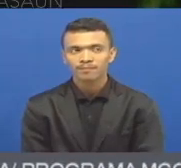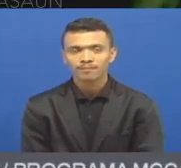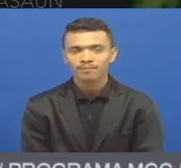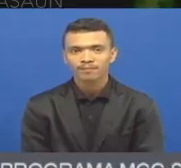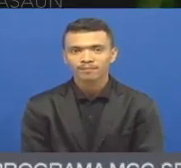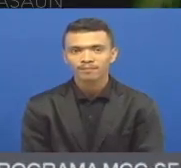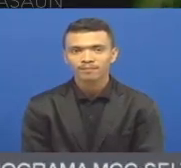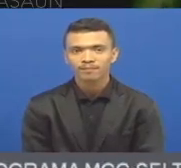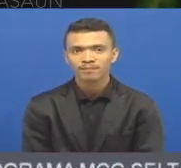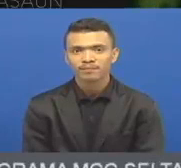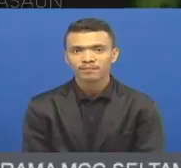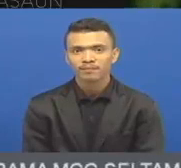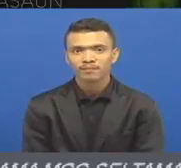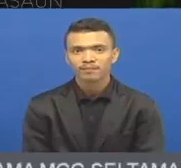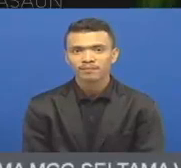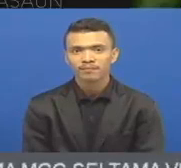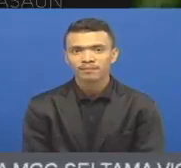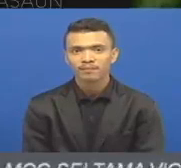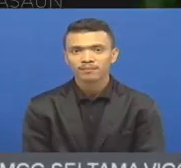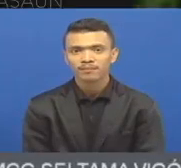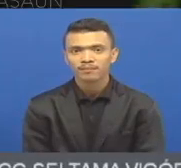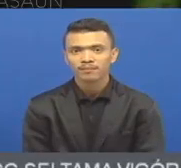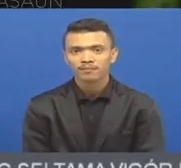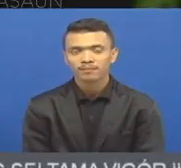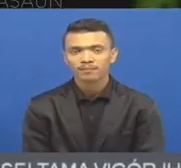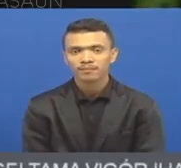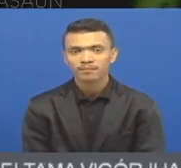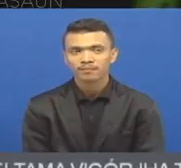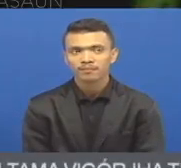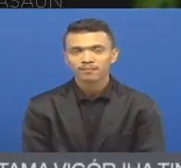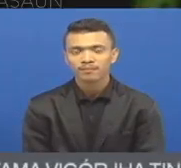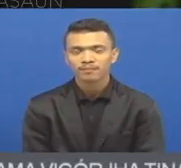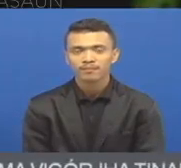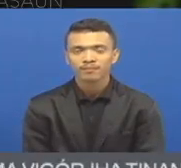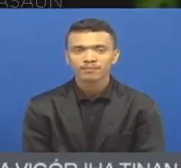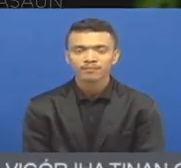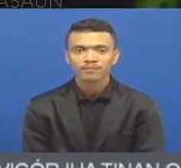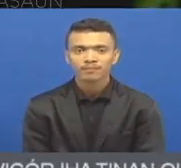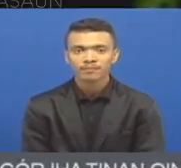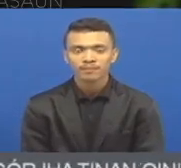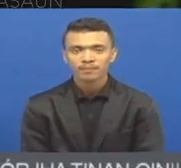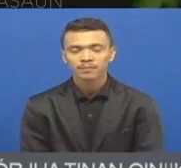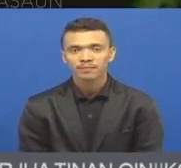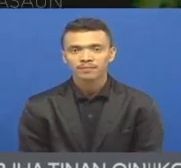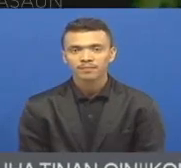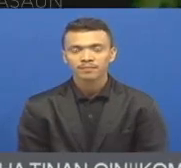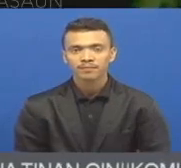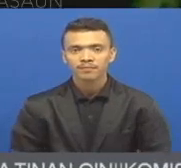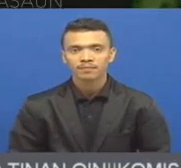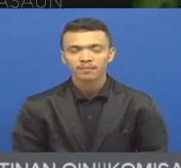capacitação institucional e de recursos humanos timorenses na área da justiça, ou colaborar no